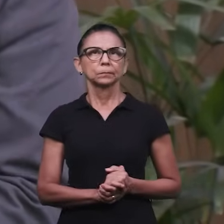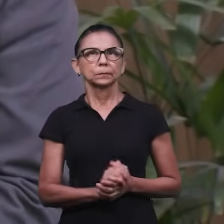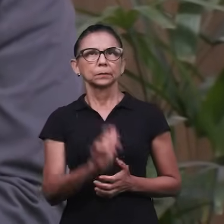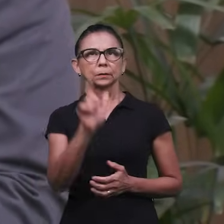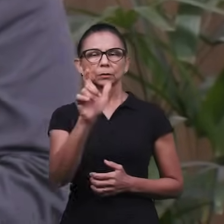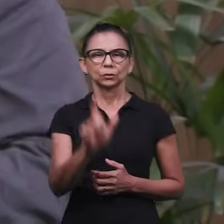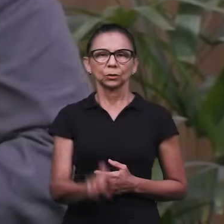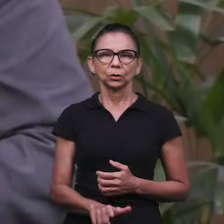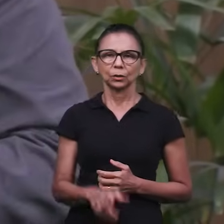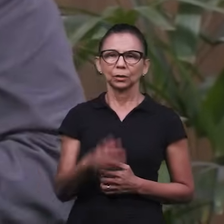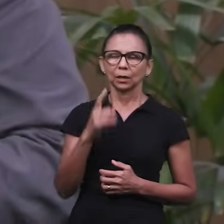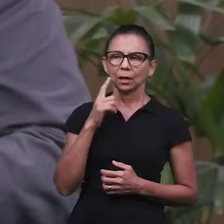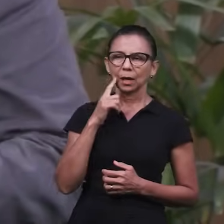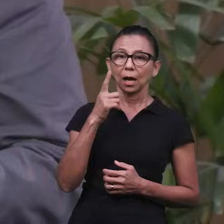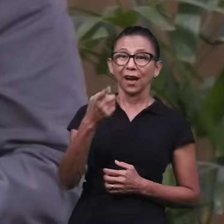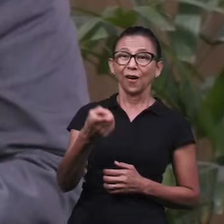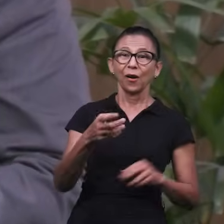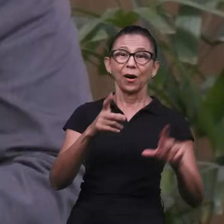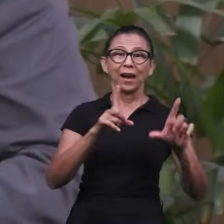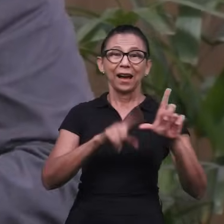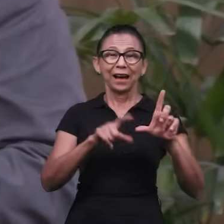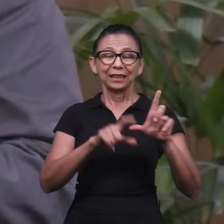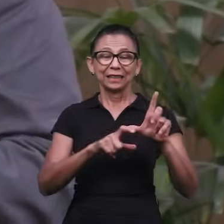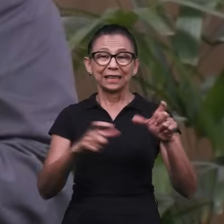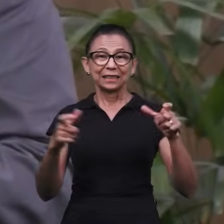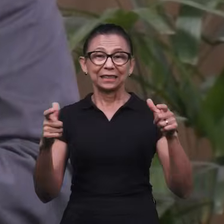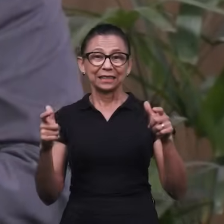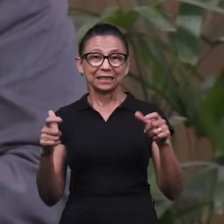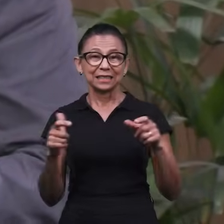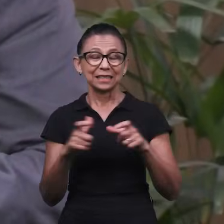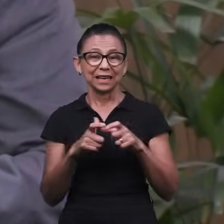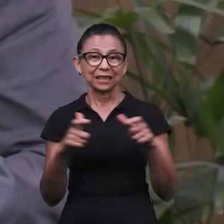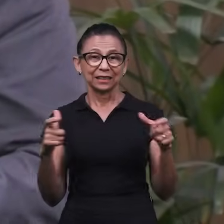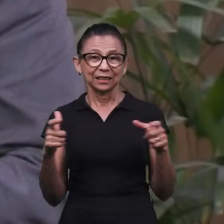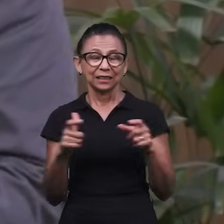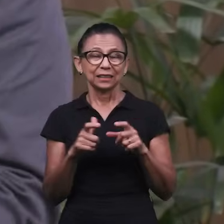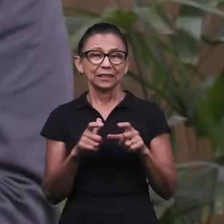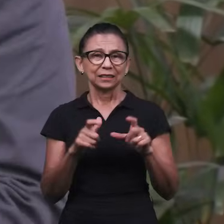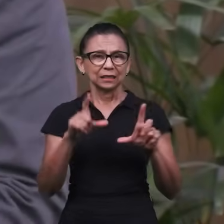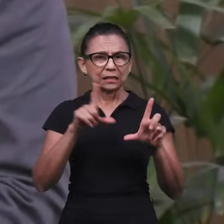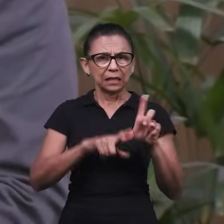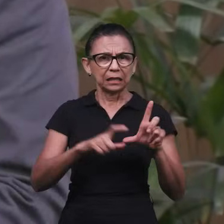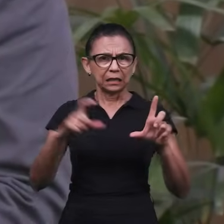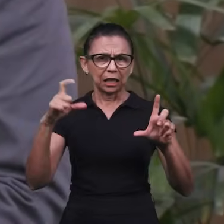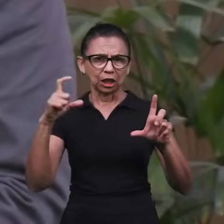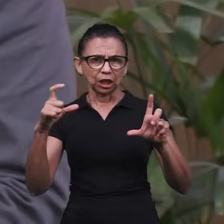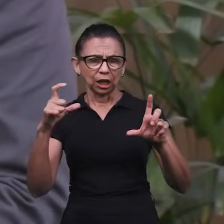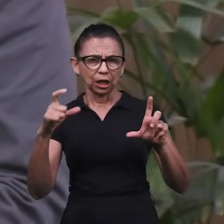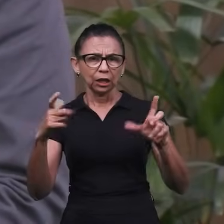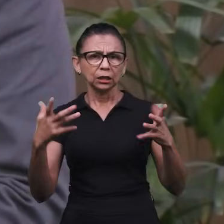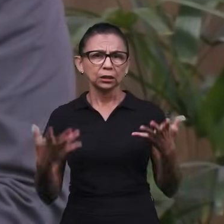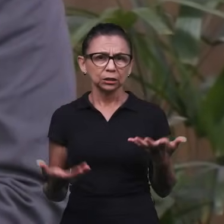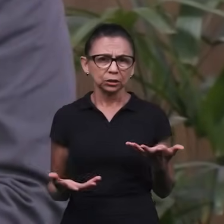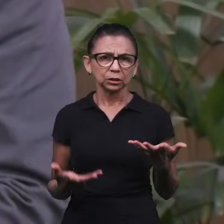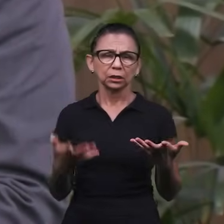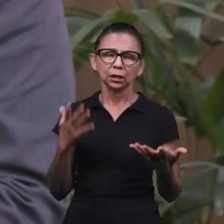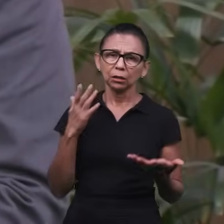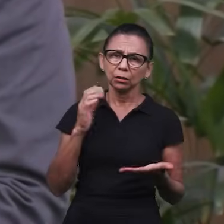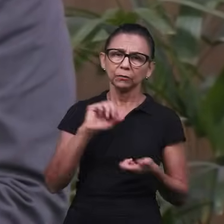ser, a letra tem que ser maior, ou a questão tem que ser elaborada mais dessa forma, né? É interessante que haja isso,